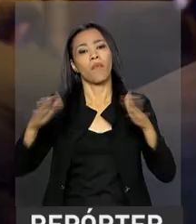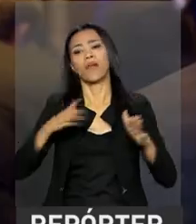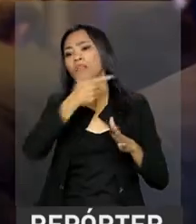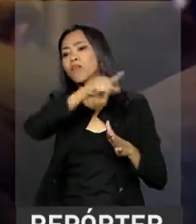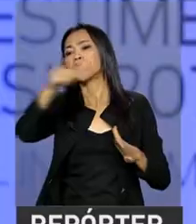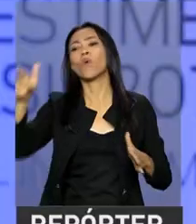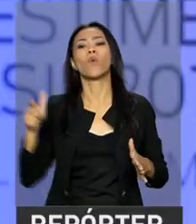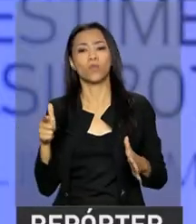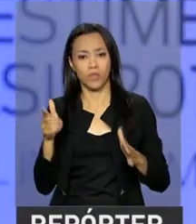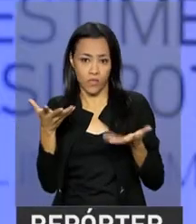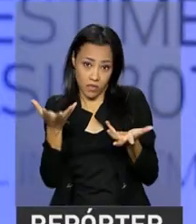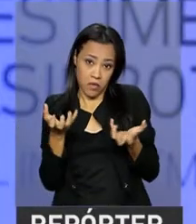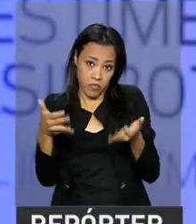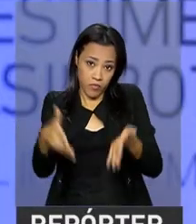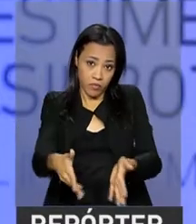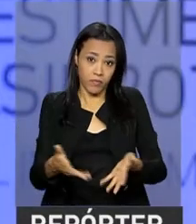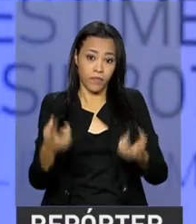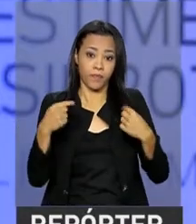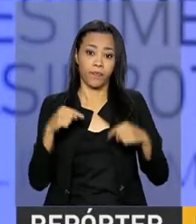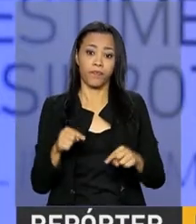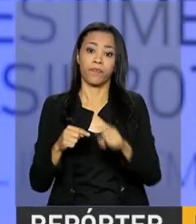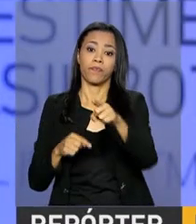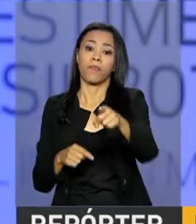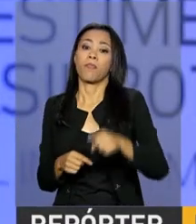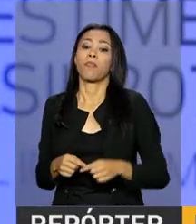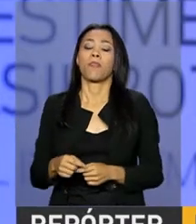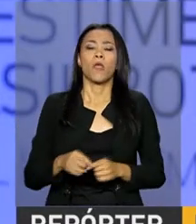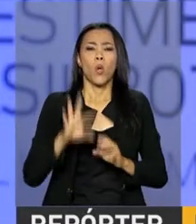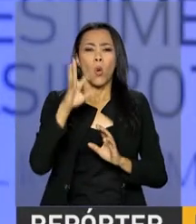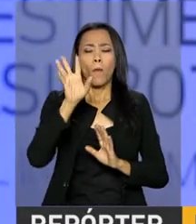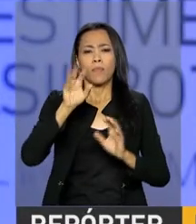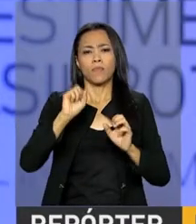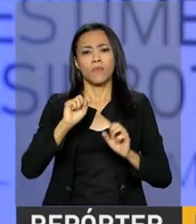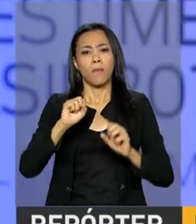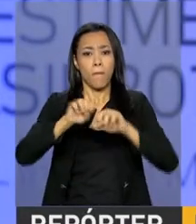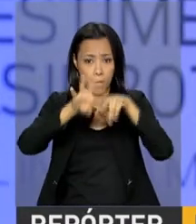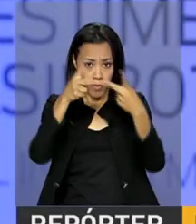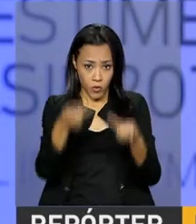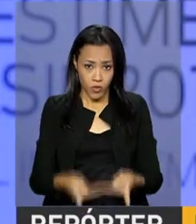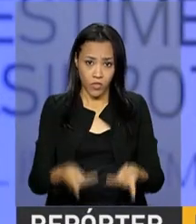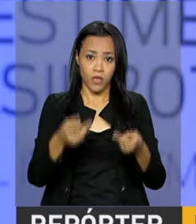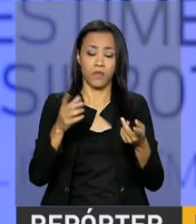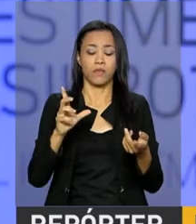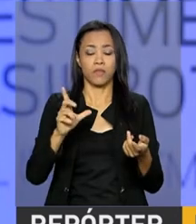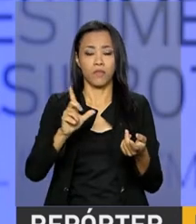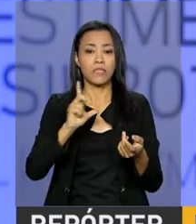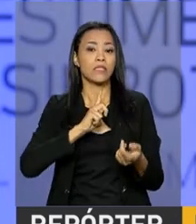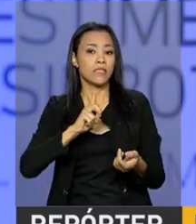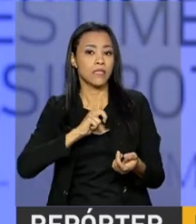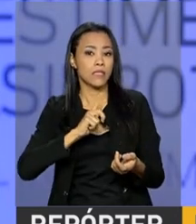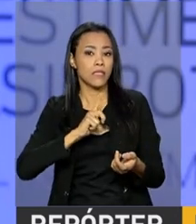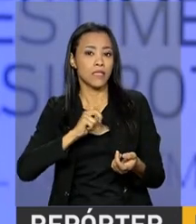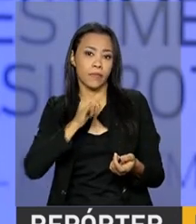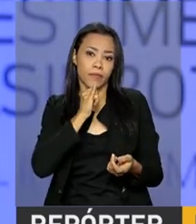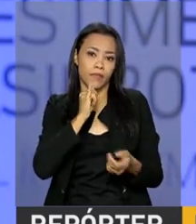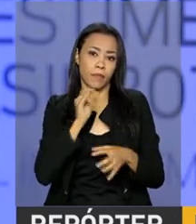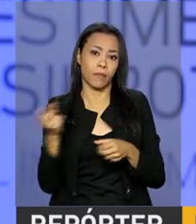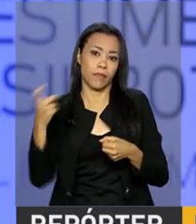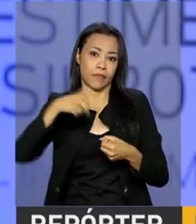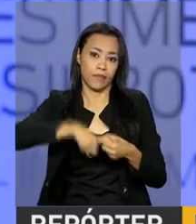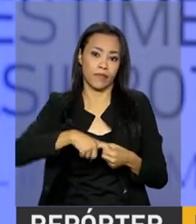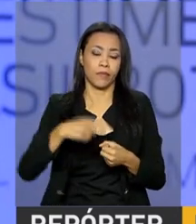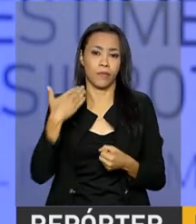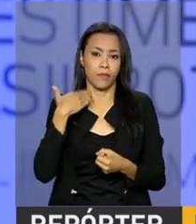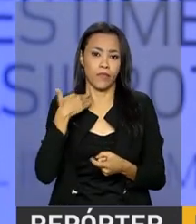instituições se algum projeto já com algum banco por exemplo o bradesco